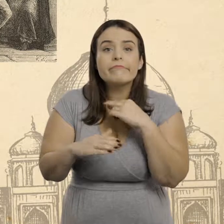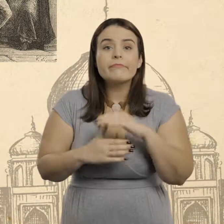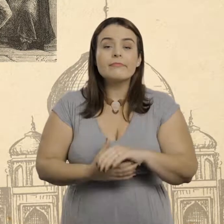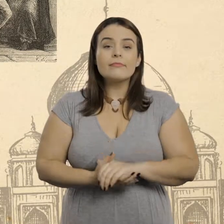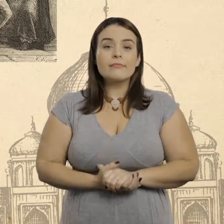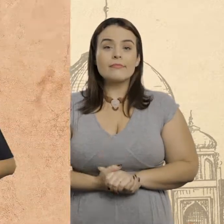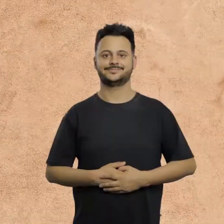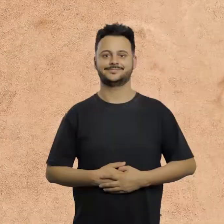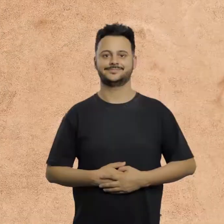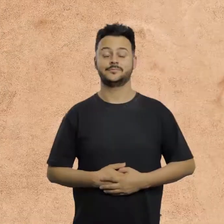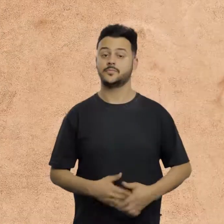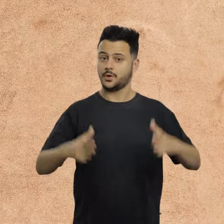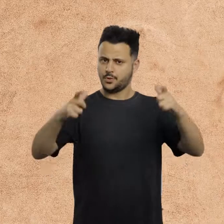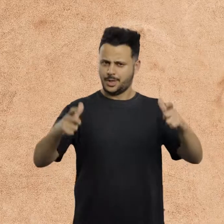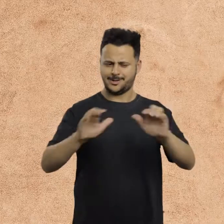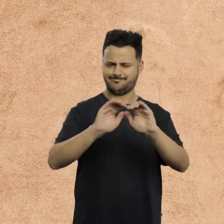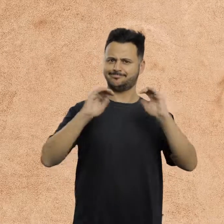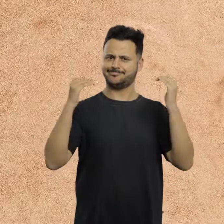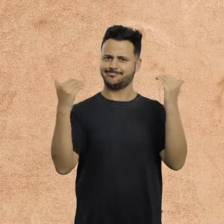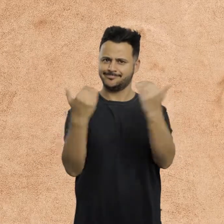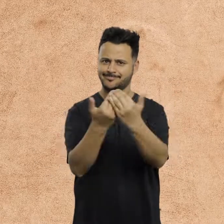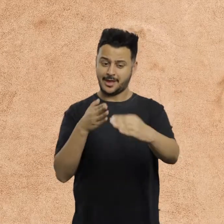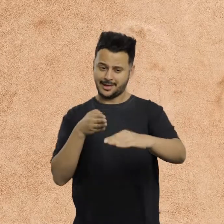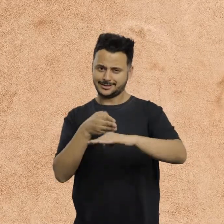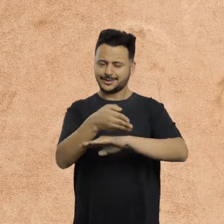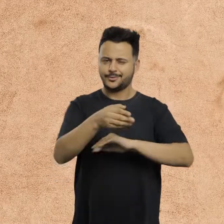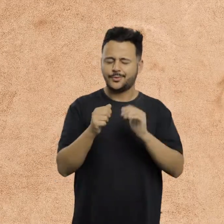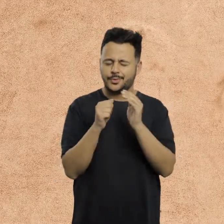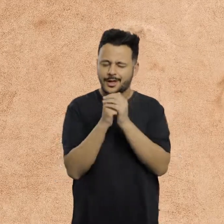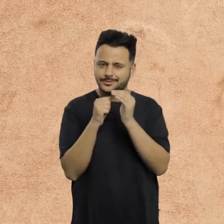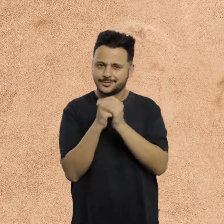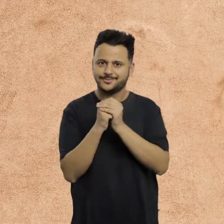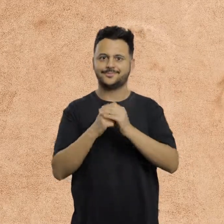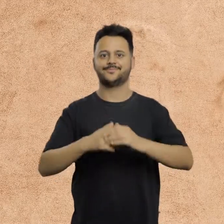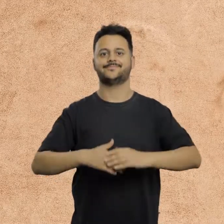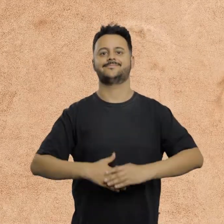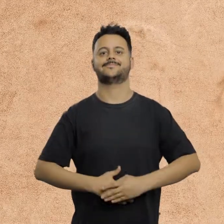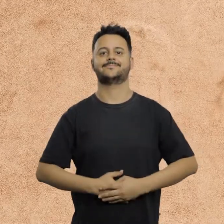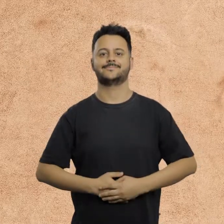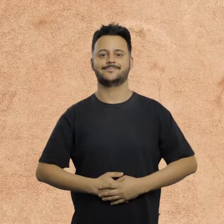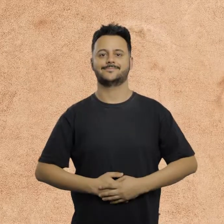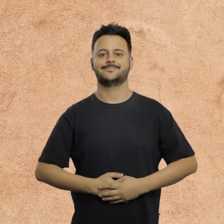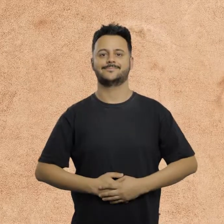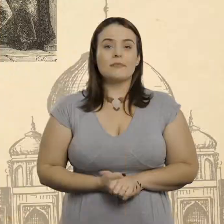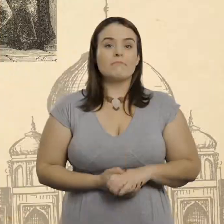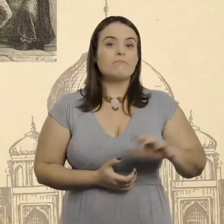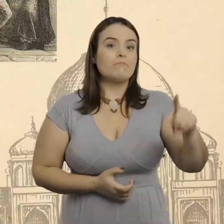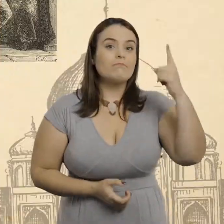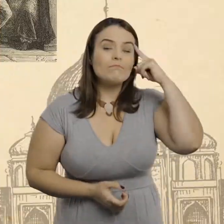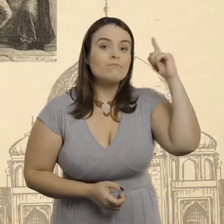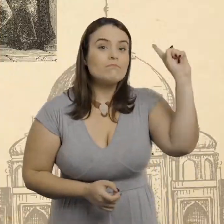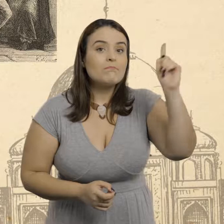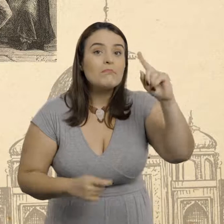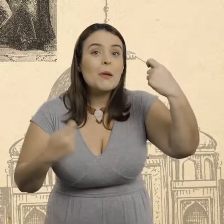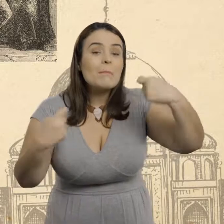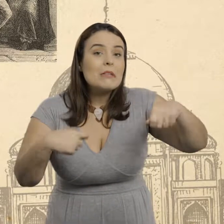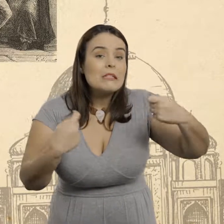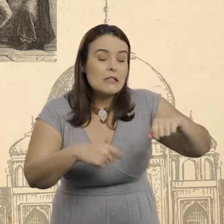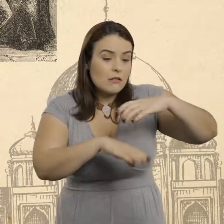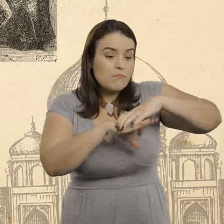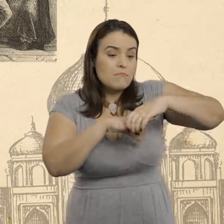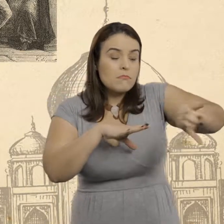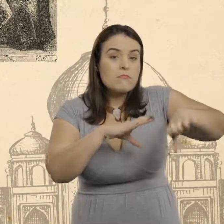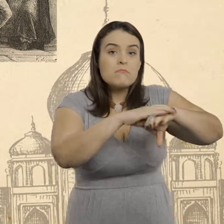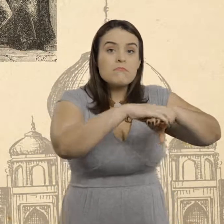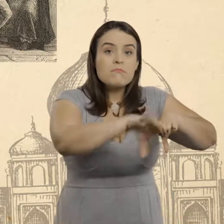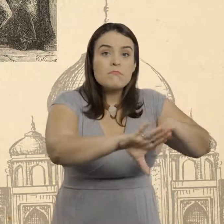templo. Templo. Local sagrado onde se fazem orações. Ele também não sabia que era